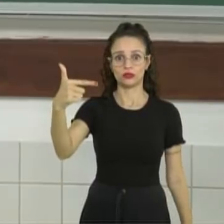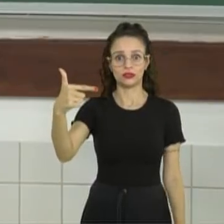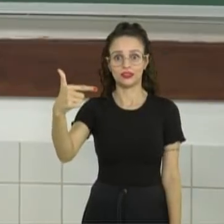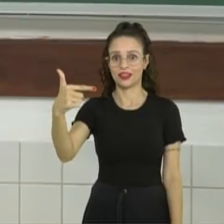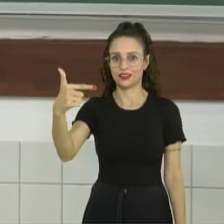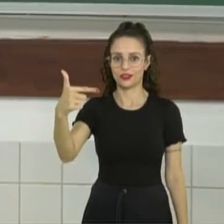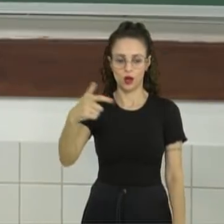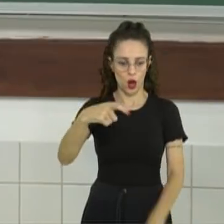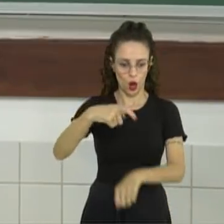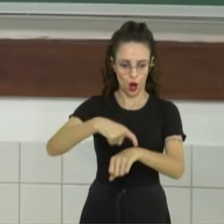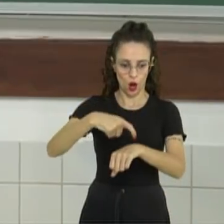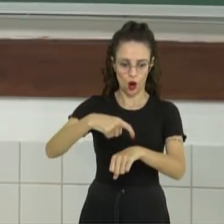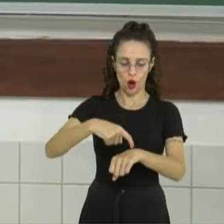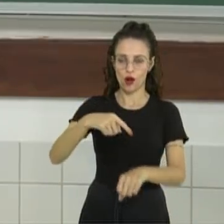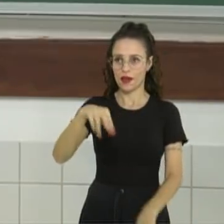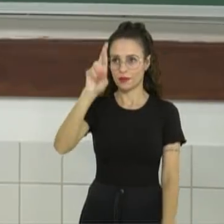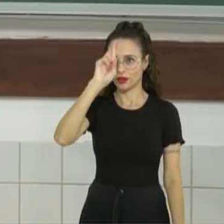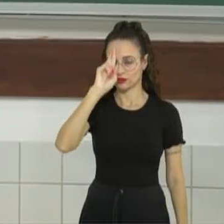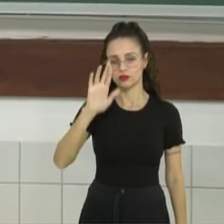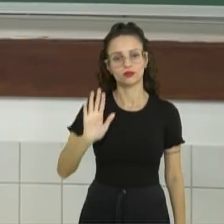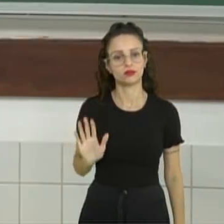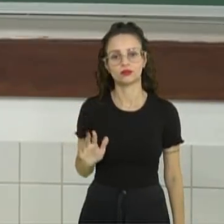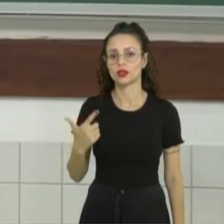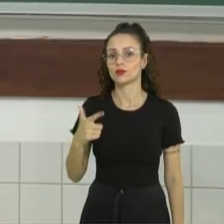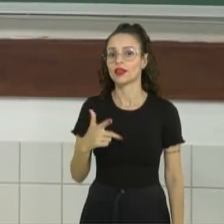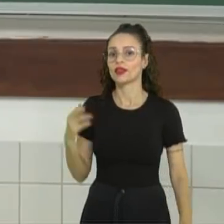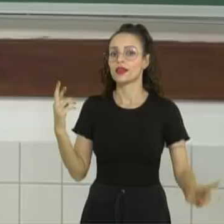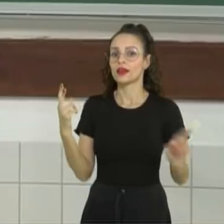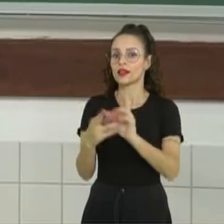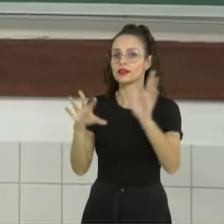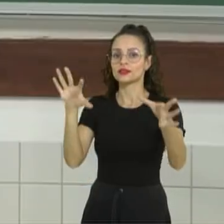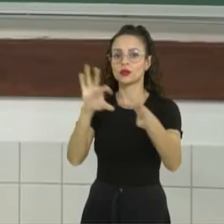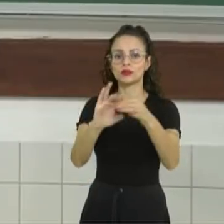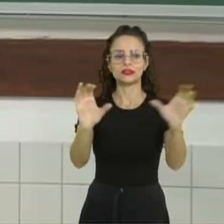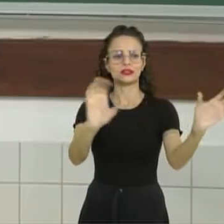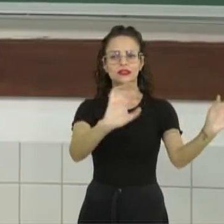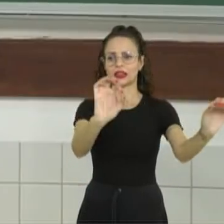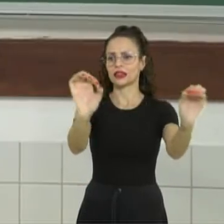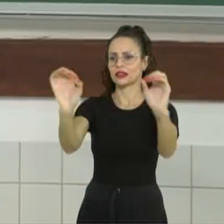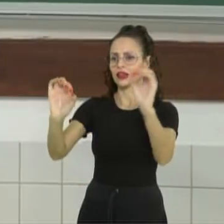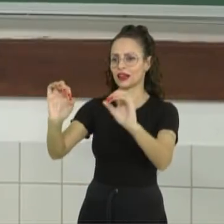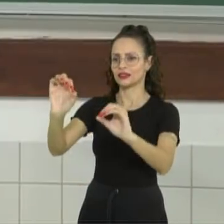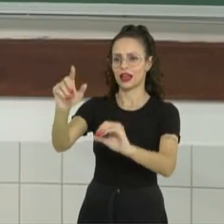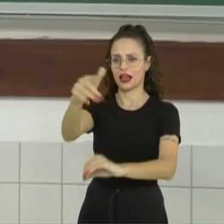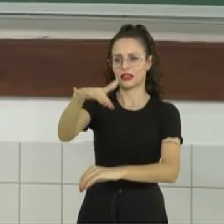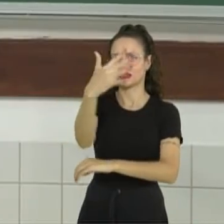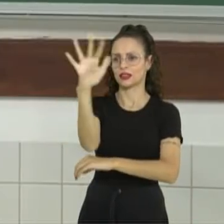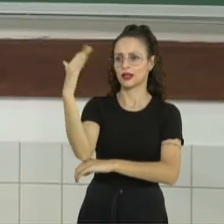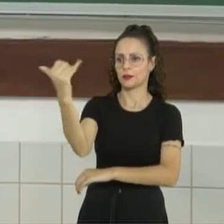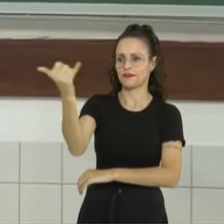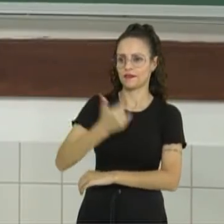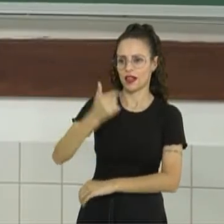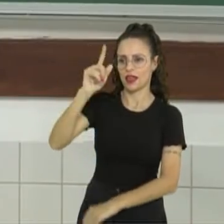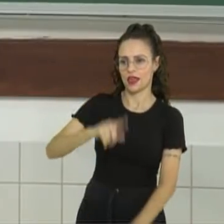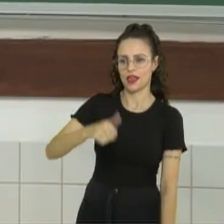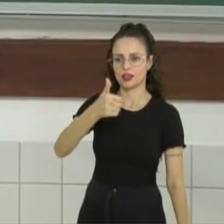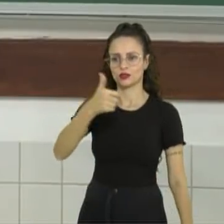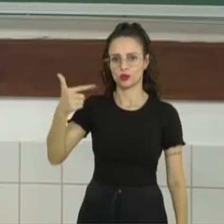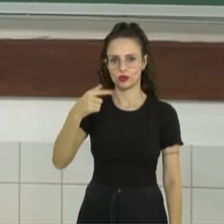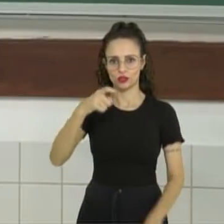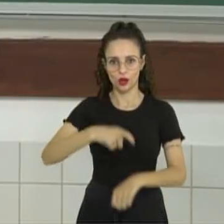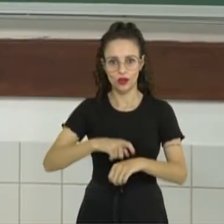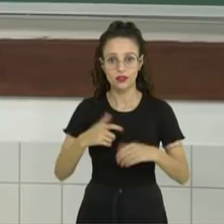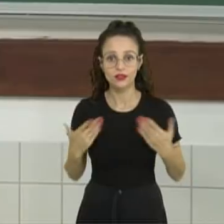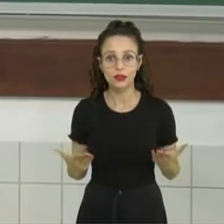o 12 horas, né, do dia, não tem nada na natureza dizendo que é 12 horas. É isso que eu quero trazer para você.